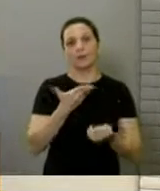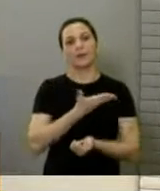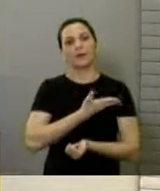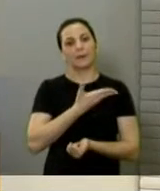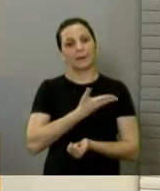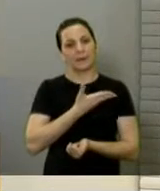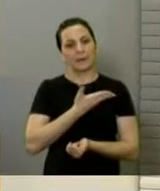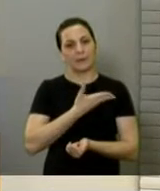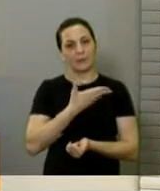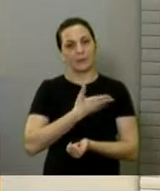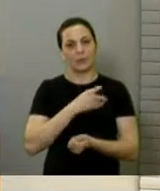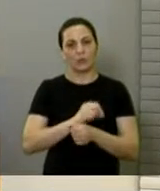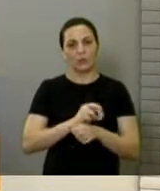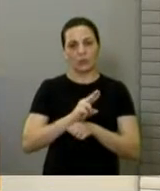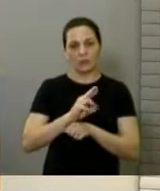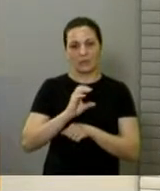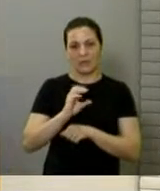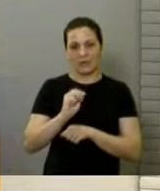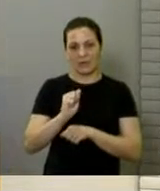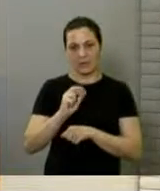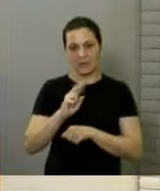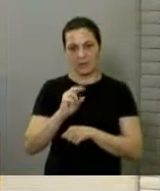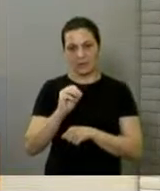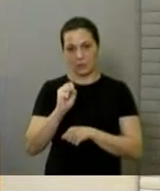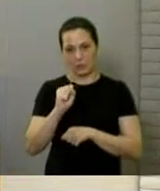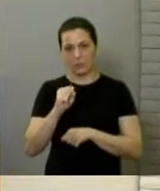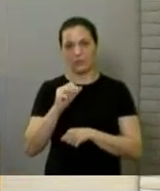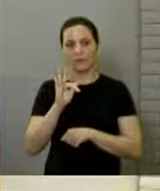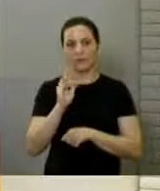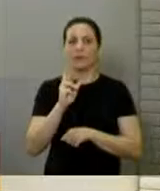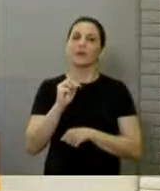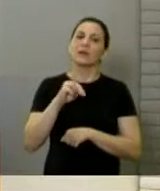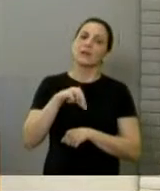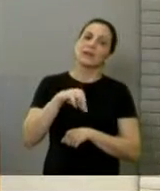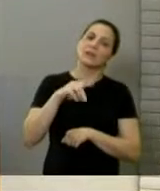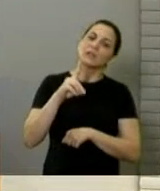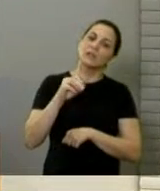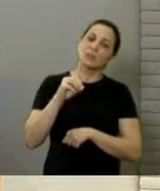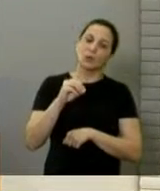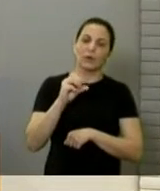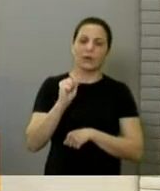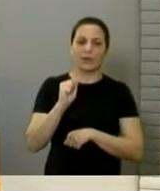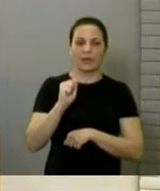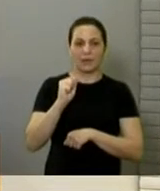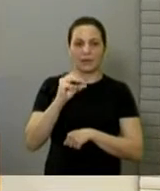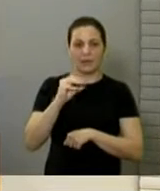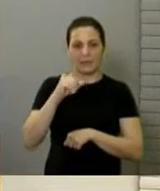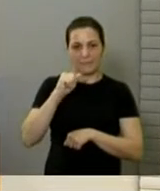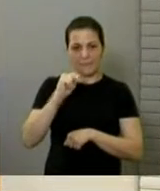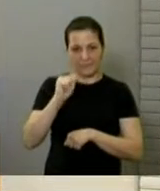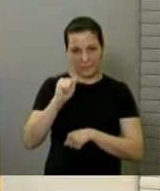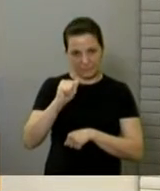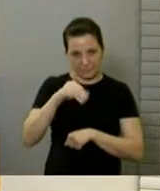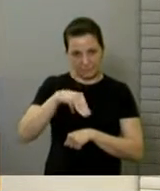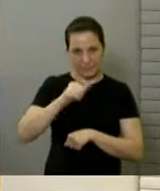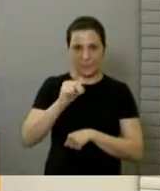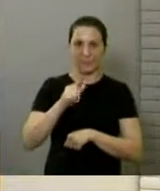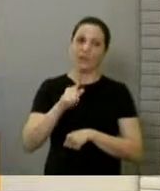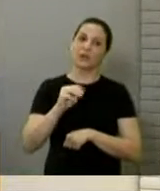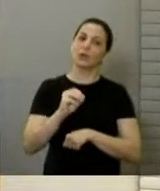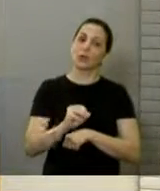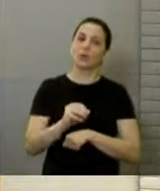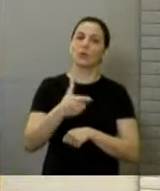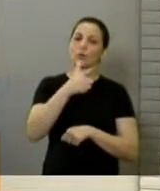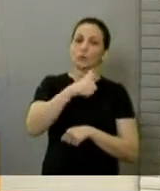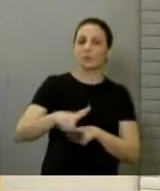amigo, que é o Dr. Carlos Fernando Camargo, que está assumindo e dando, como ele mesmo disse, continuidade